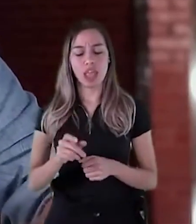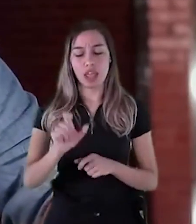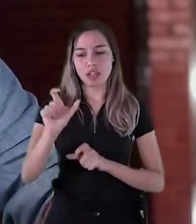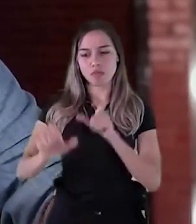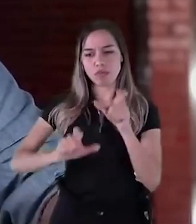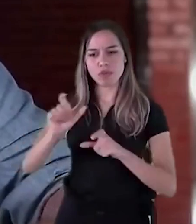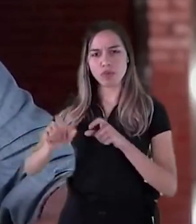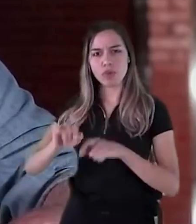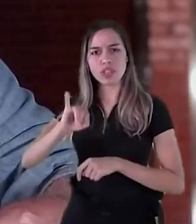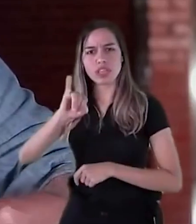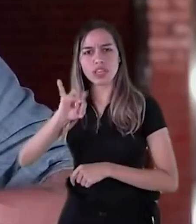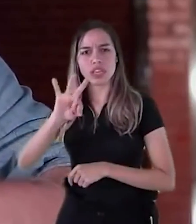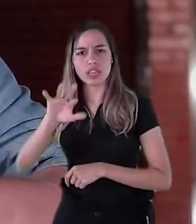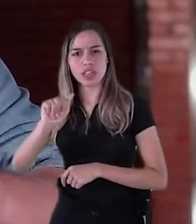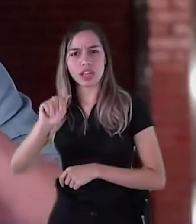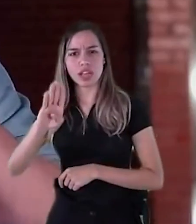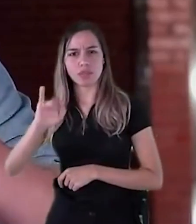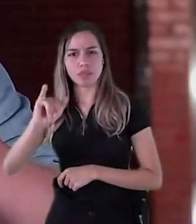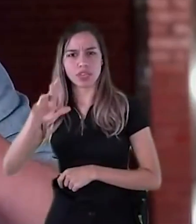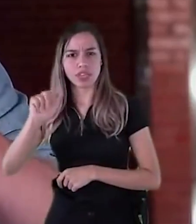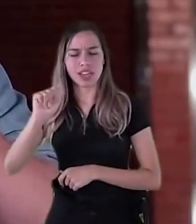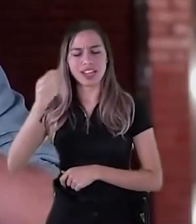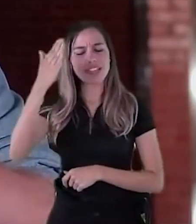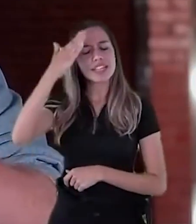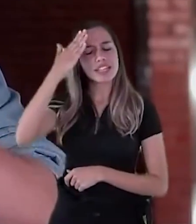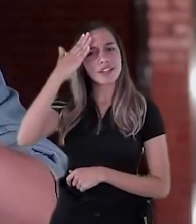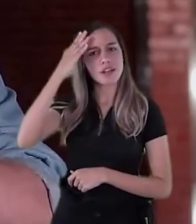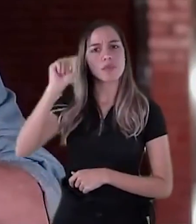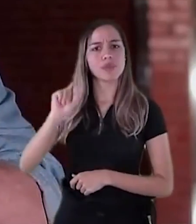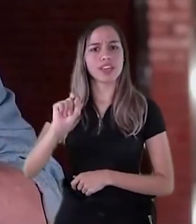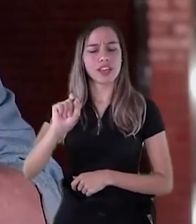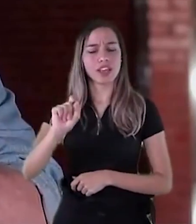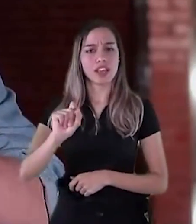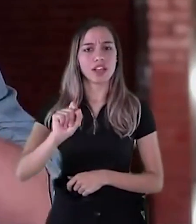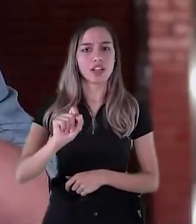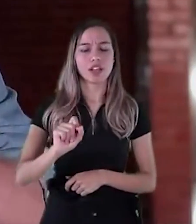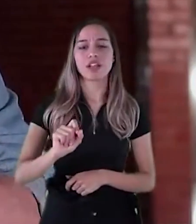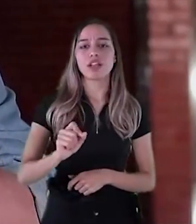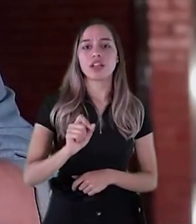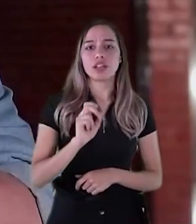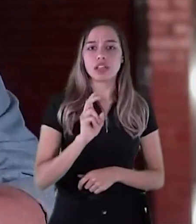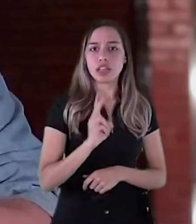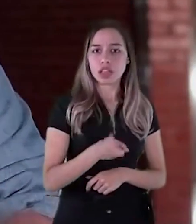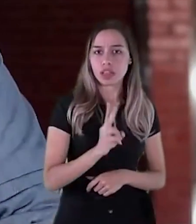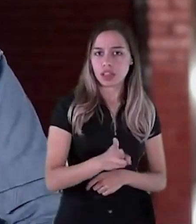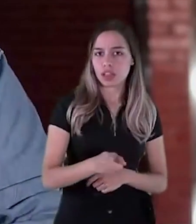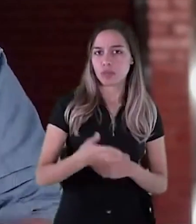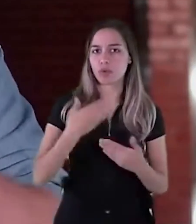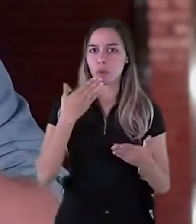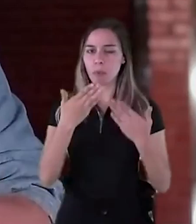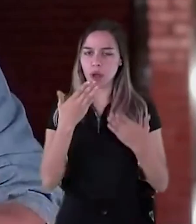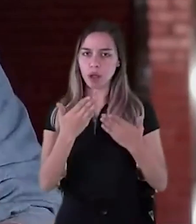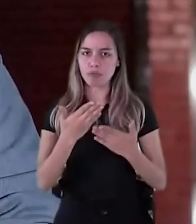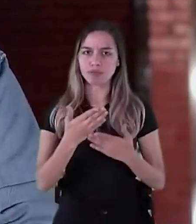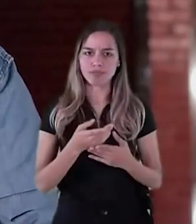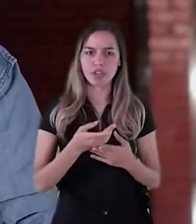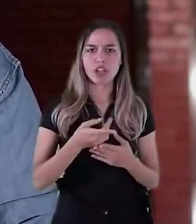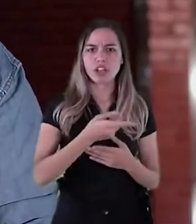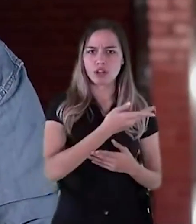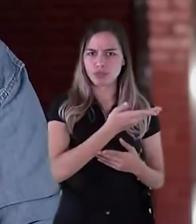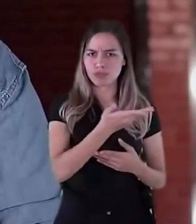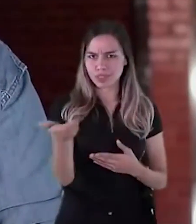cidadãos de Itabira, saibam que esse projeto, Sempre um Papo, é de vocês. Estamos aqui,